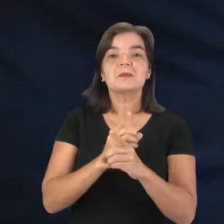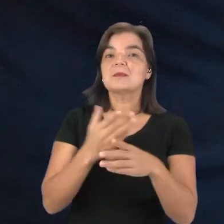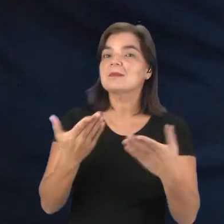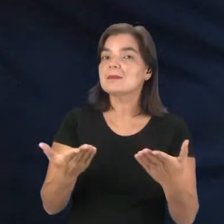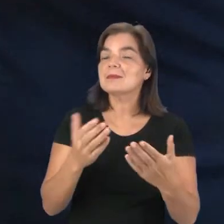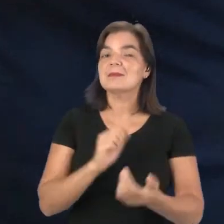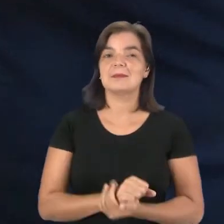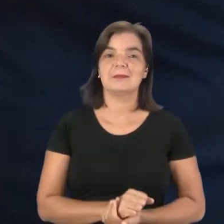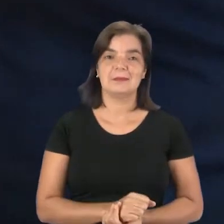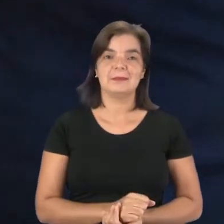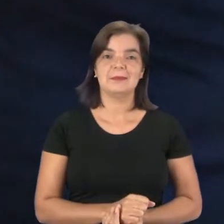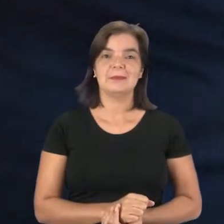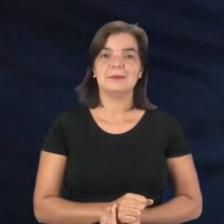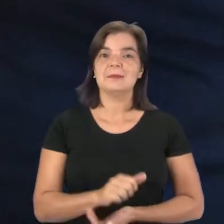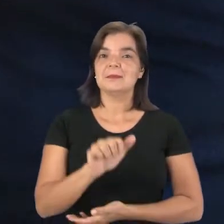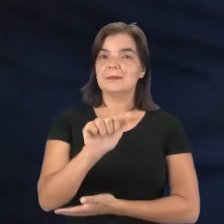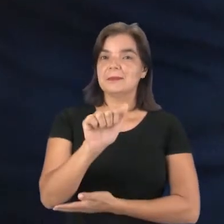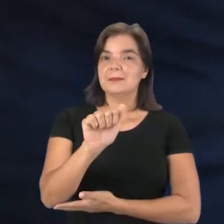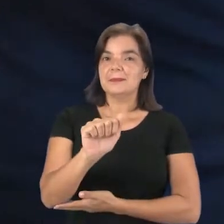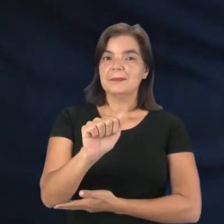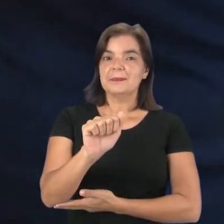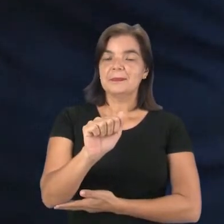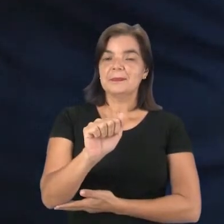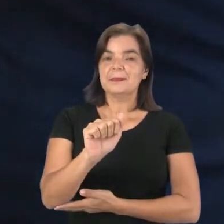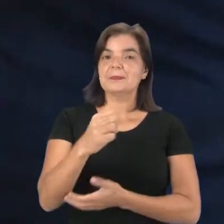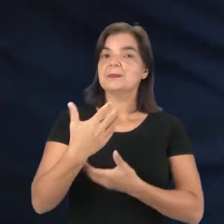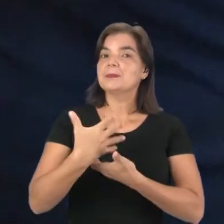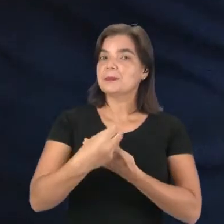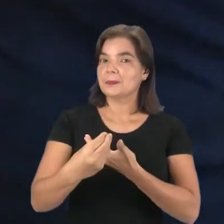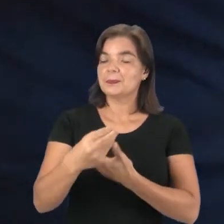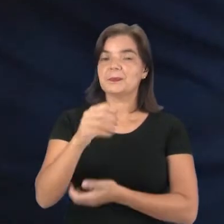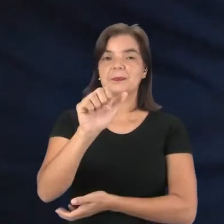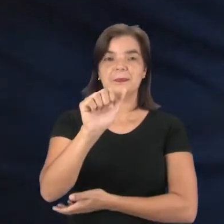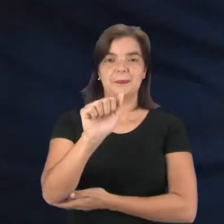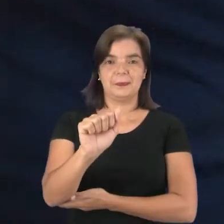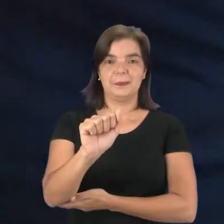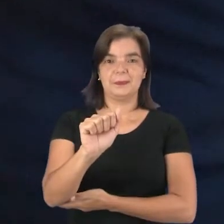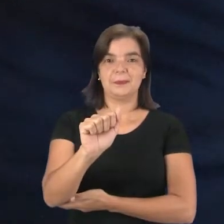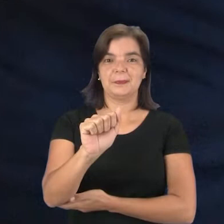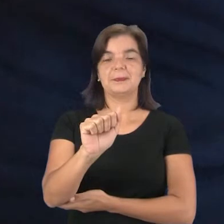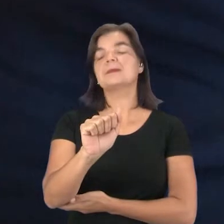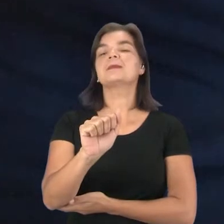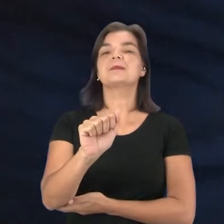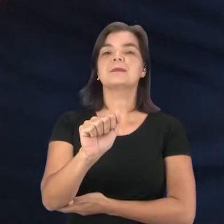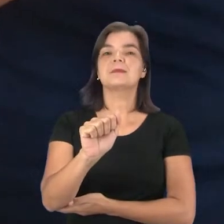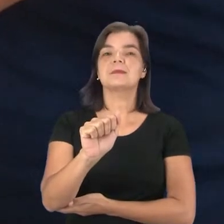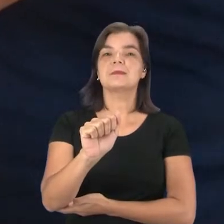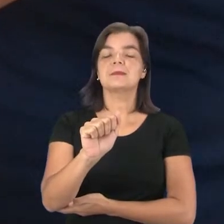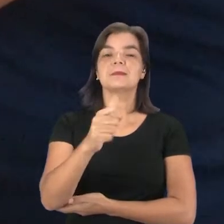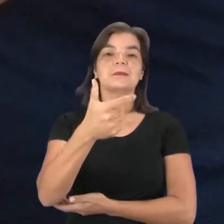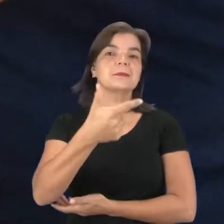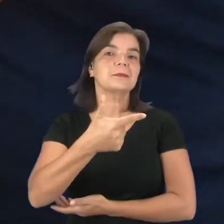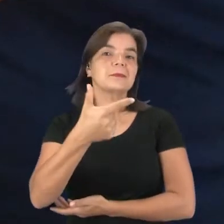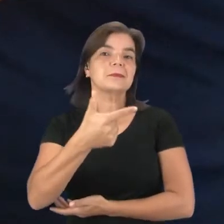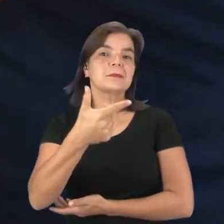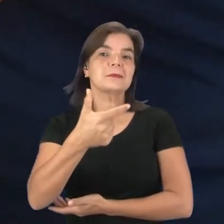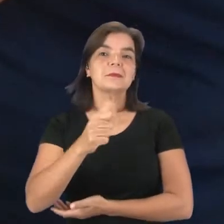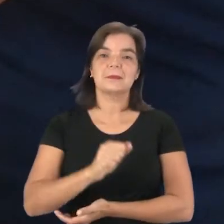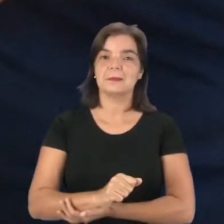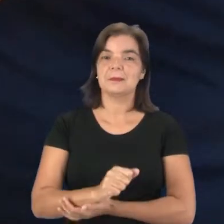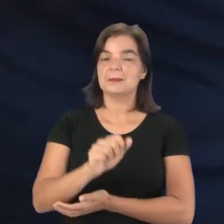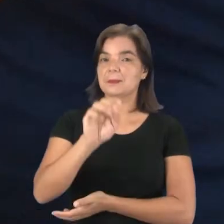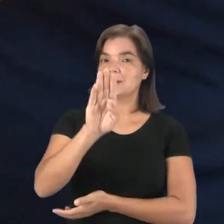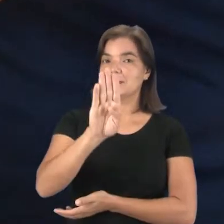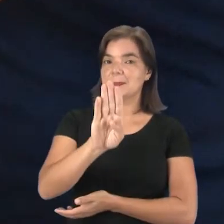encontrou foi a letra A vamos falar juntos a a segunda letrinha